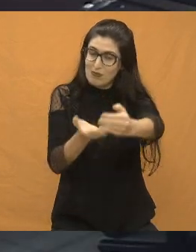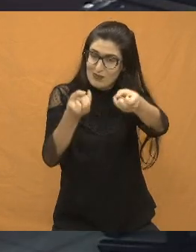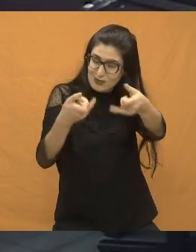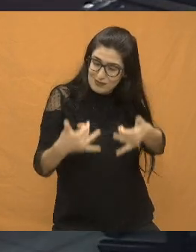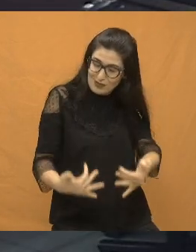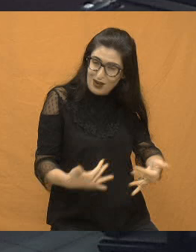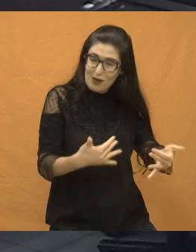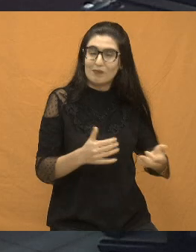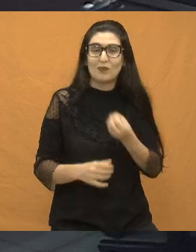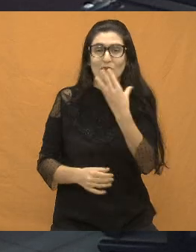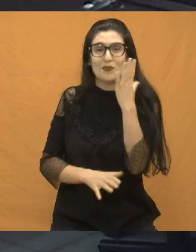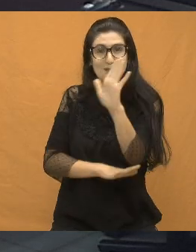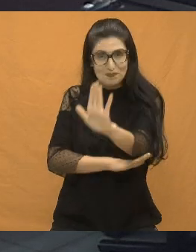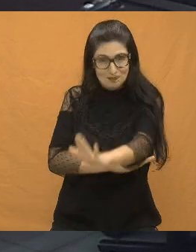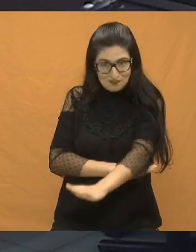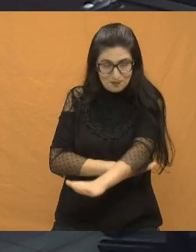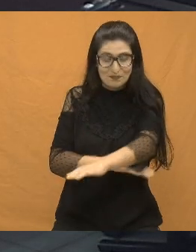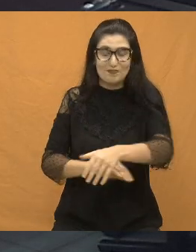Boa tarde.